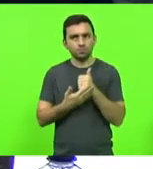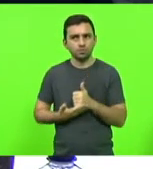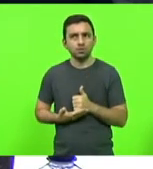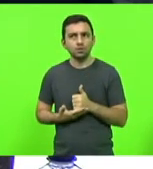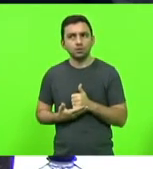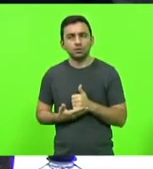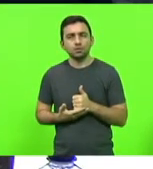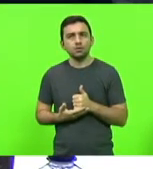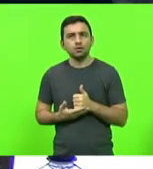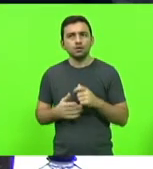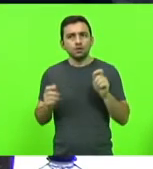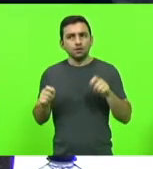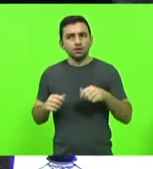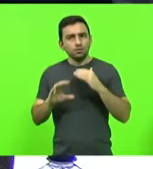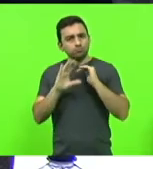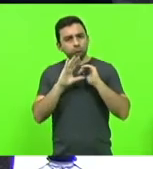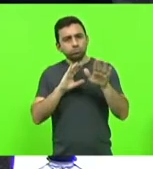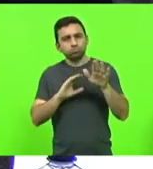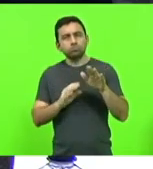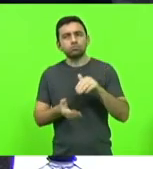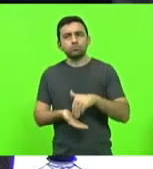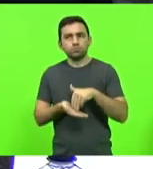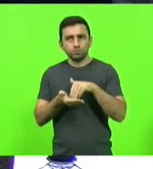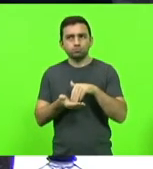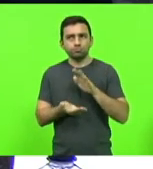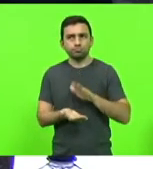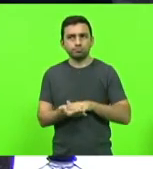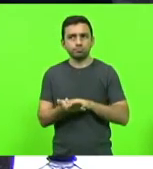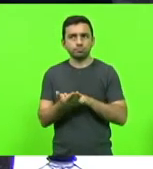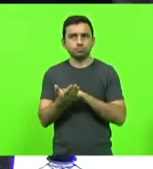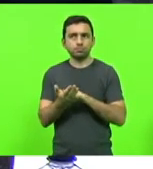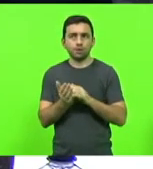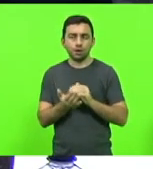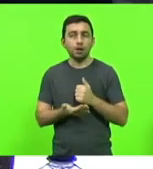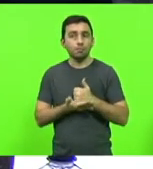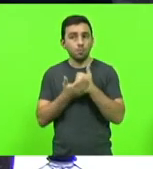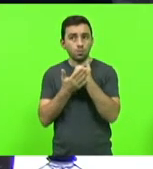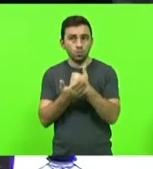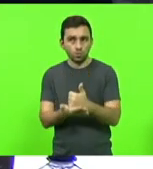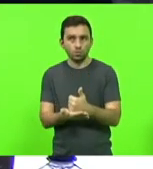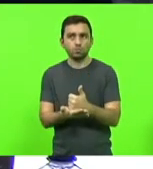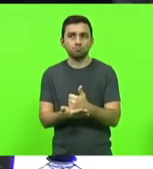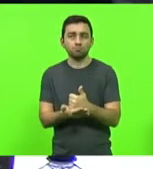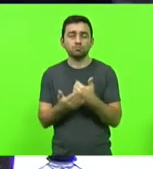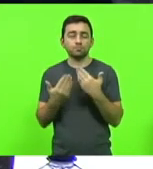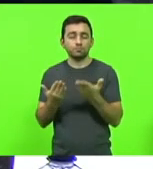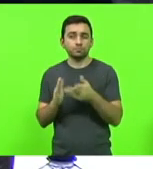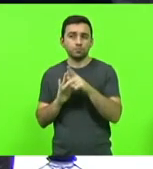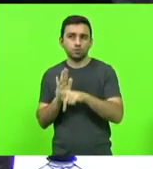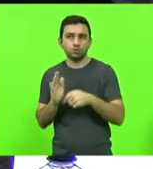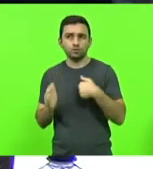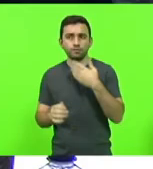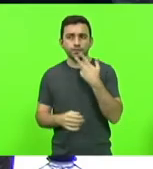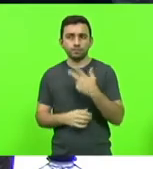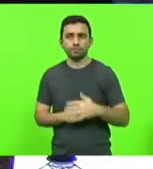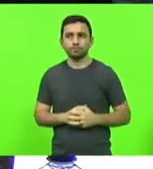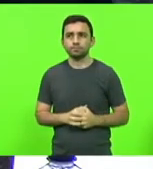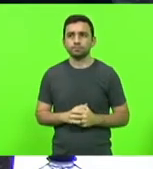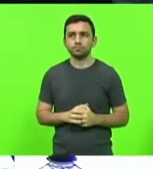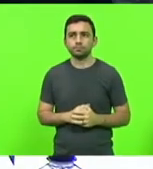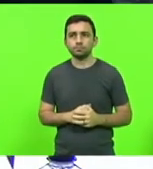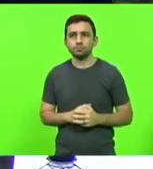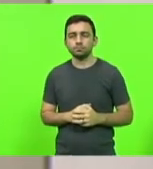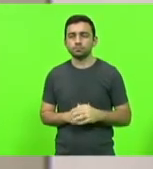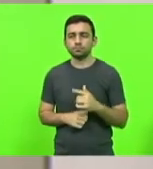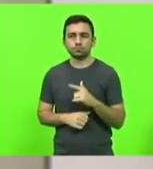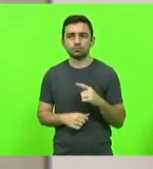que possamos mandar essa moção de aplausos, de apoio ao projeto, ora comentado por mim. Obrigado. Não havendo